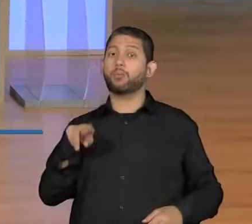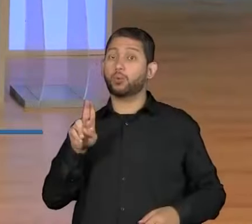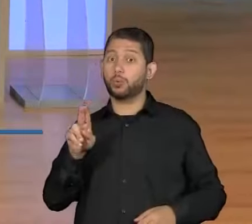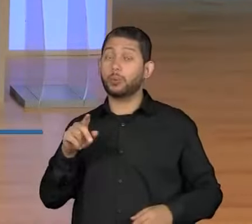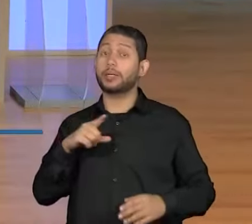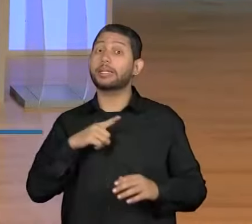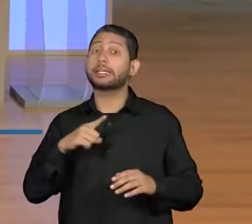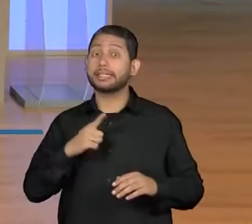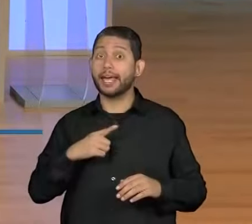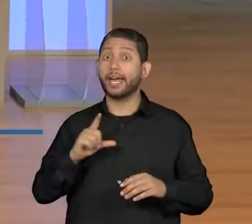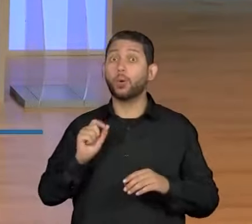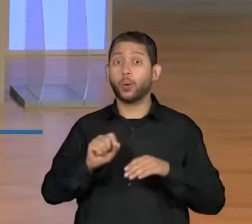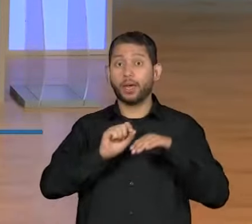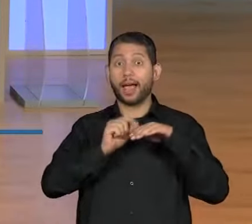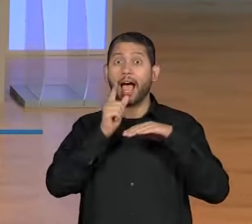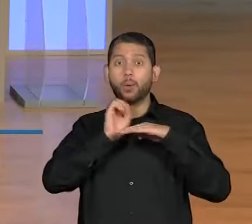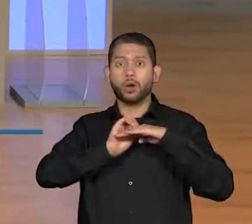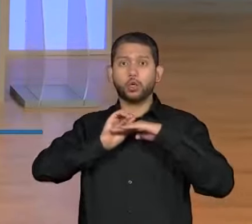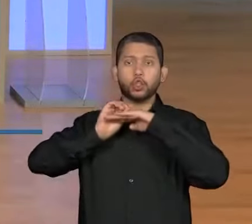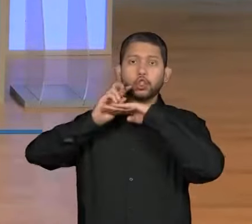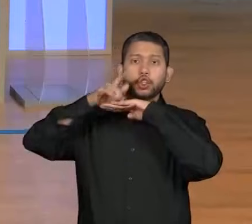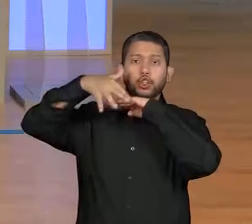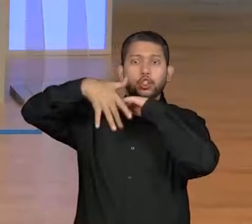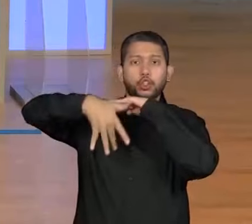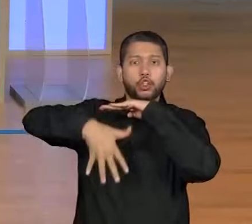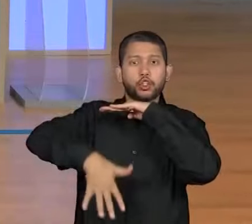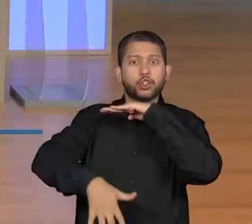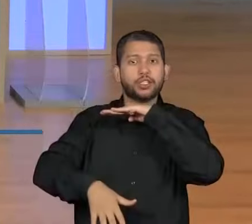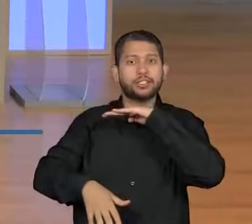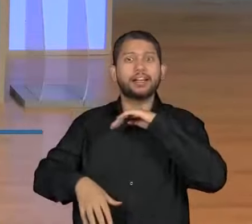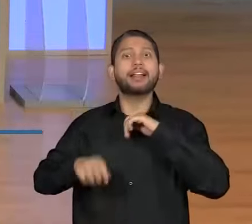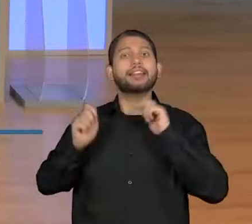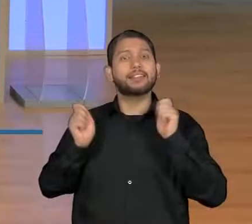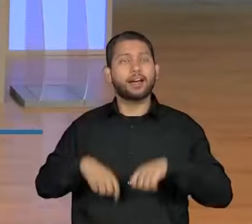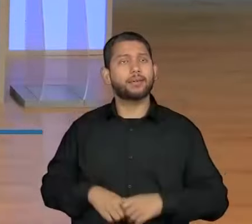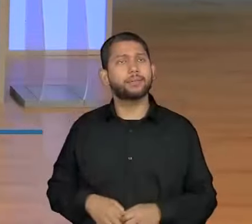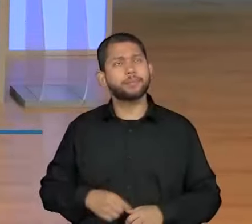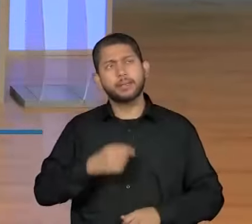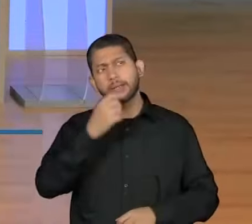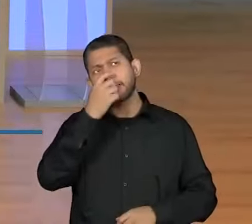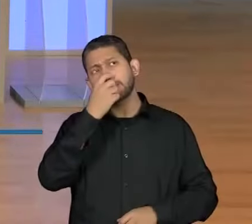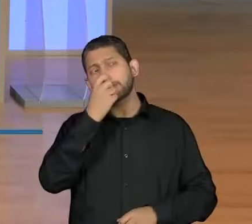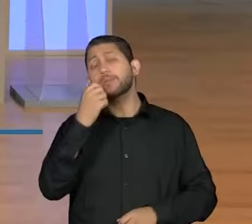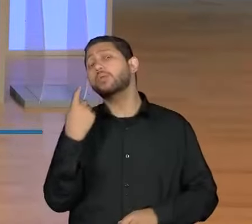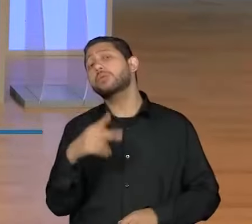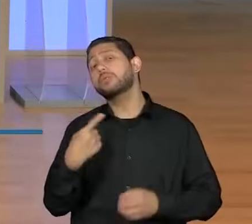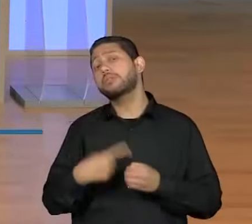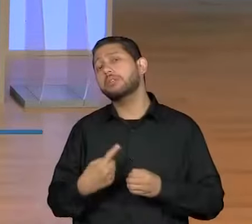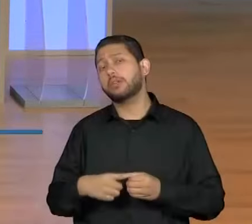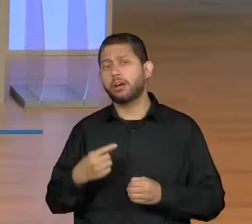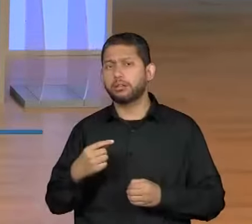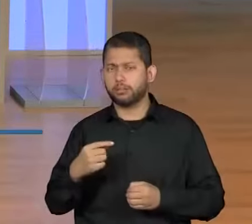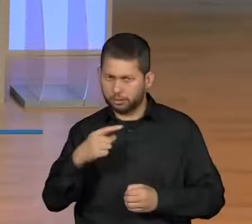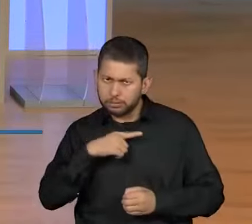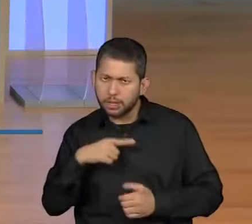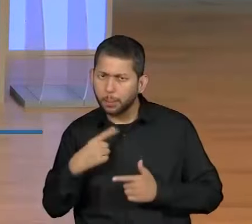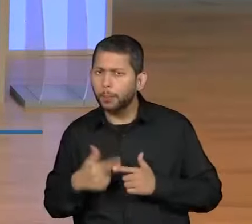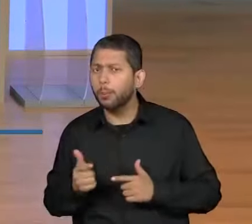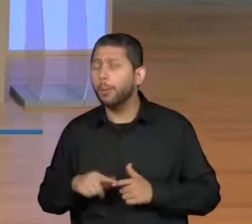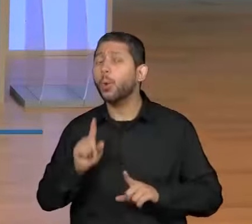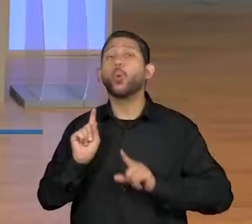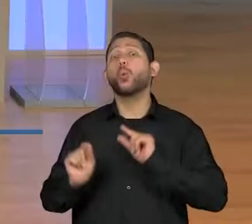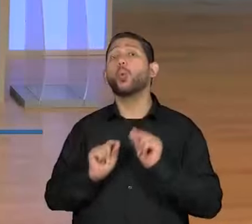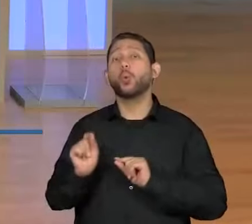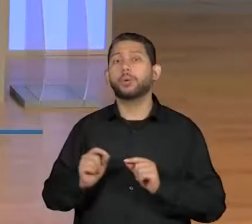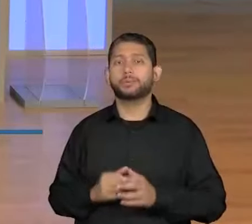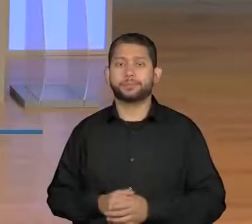fazer longas caminhadas para chegar lá. E problema, sua cidade também tem? Você vai descobrir através dessa pesquisa. Lembrando